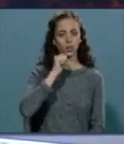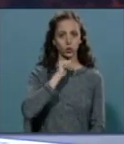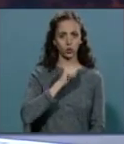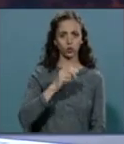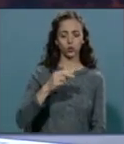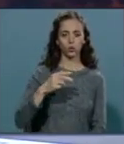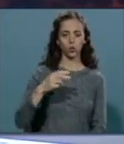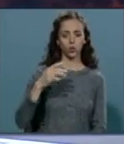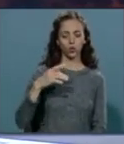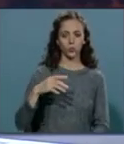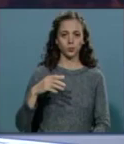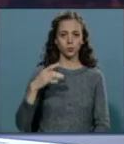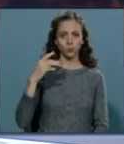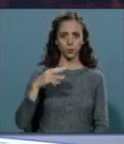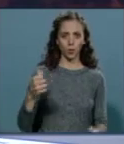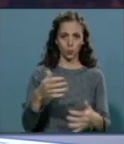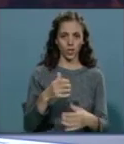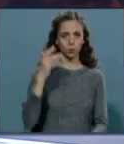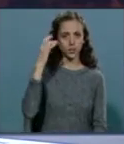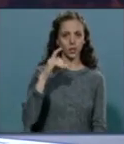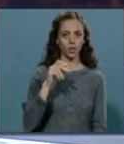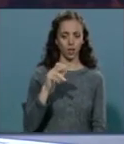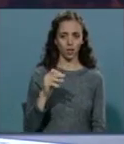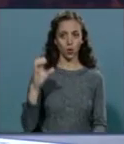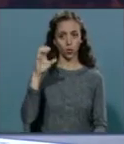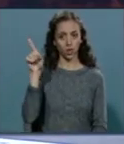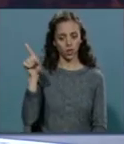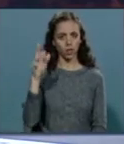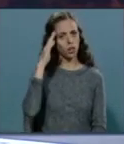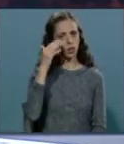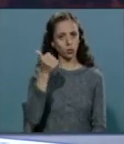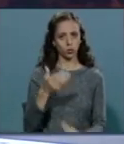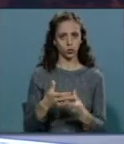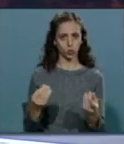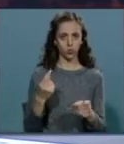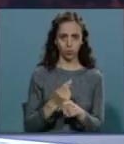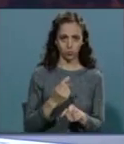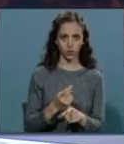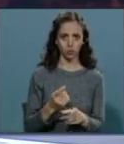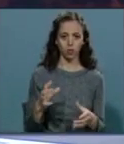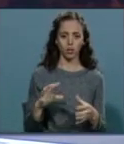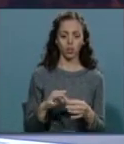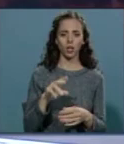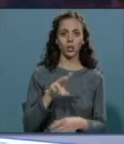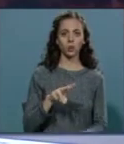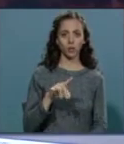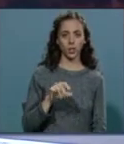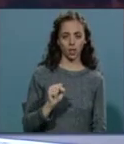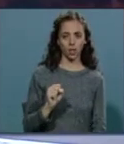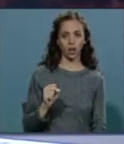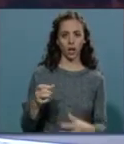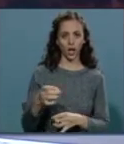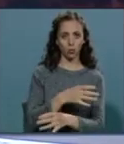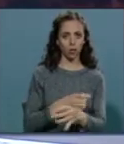açores mariquinha santaclar terão eventualmente seja jogos todos no continente considera que este uma boa solução apesar de tudo e no caso da segunda liga o